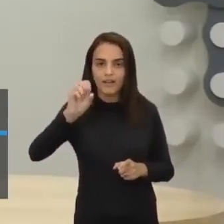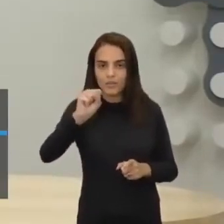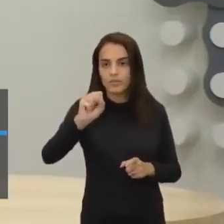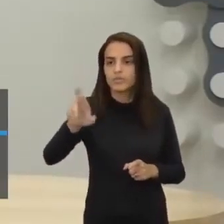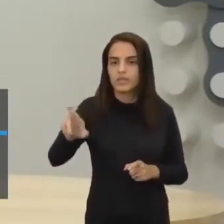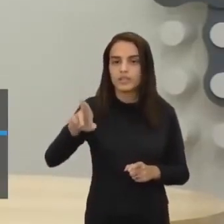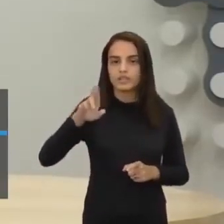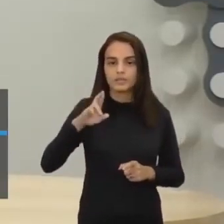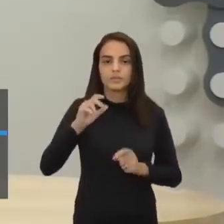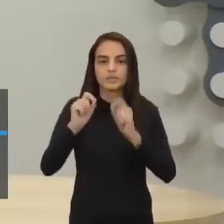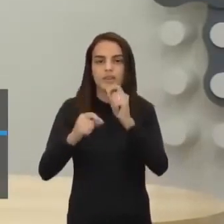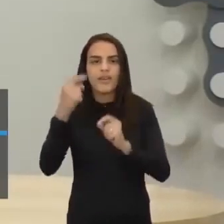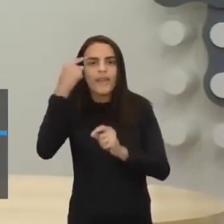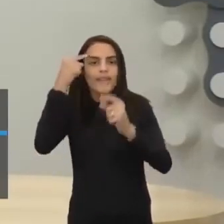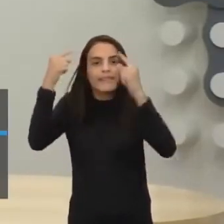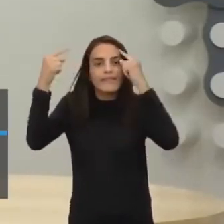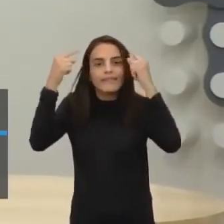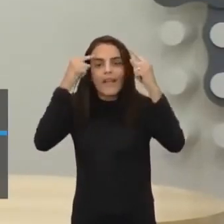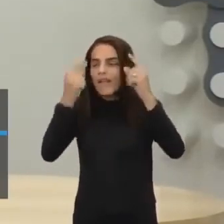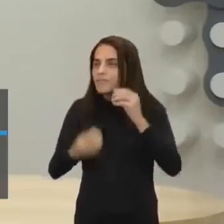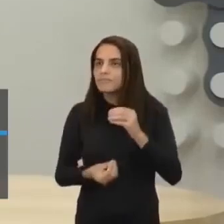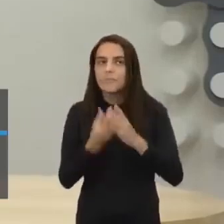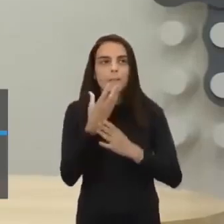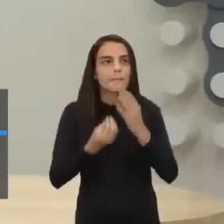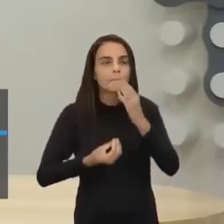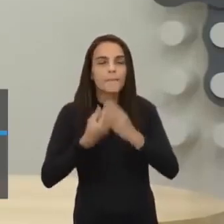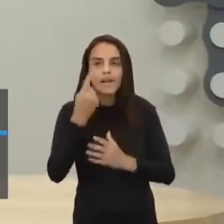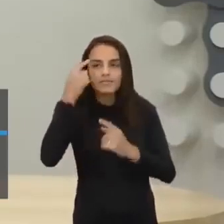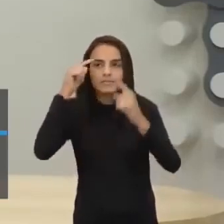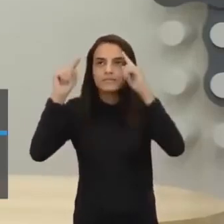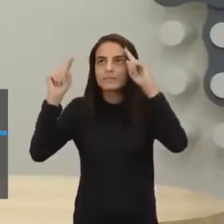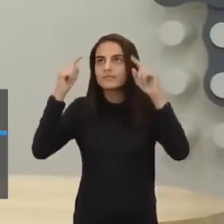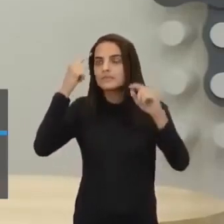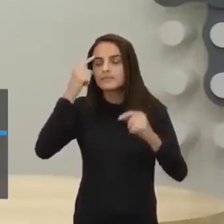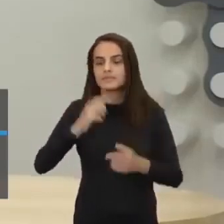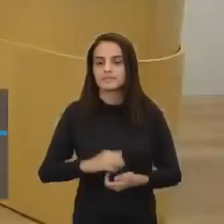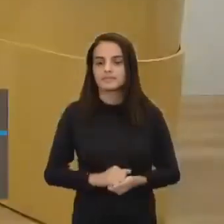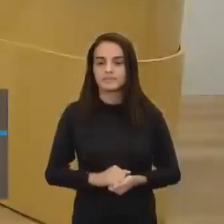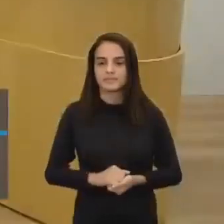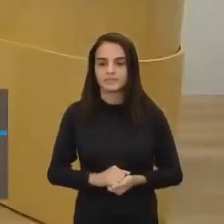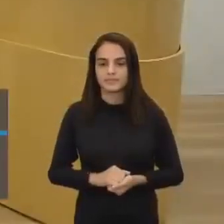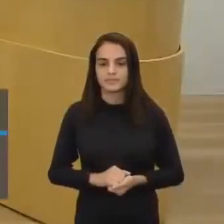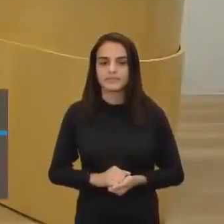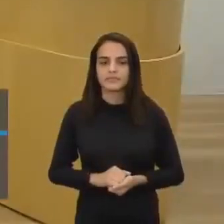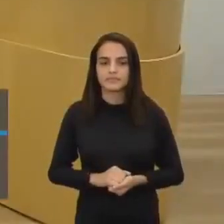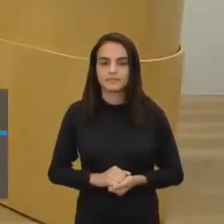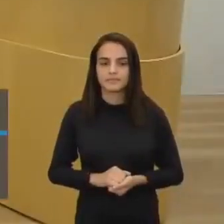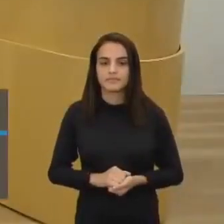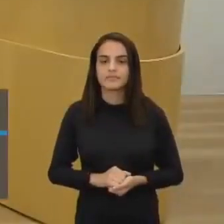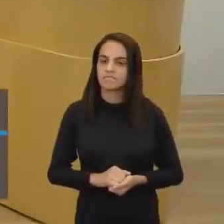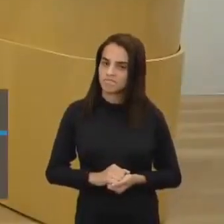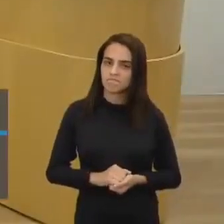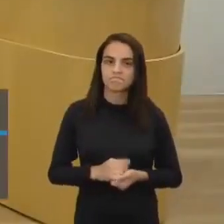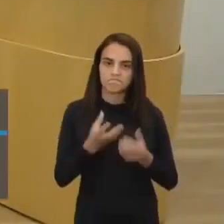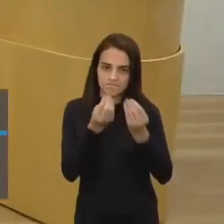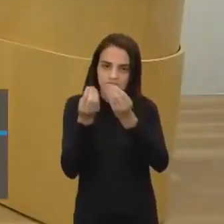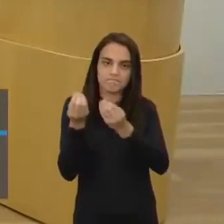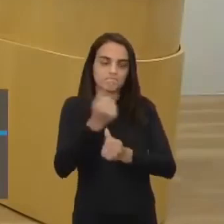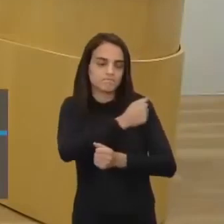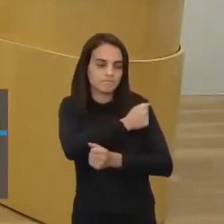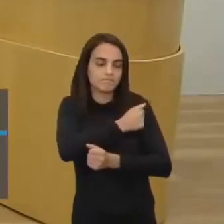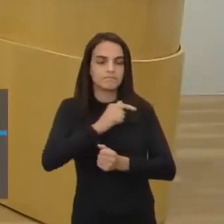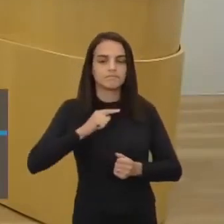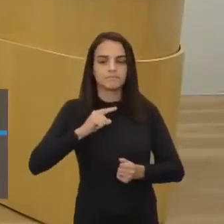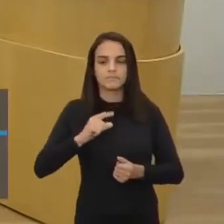Poá, ideias criativas, a gente só não colocou o aluno. O aluno, tá, deve ser bastante aluno. Muitos.